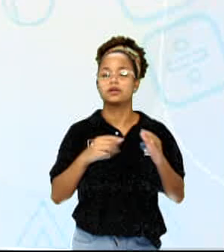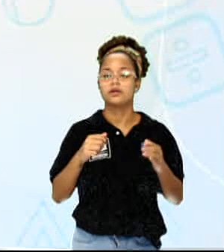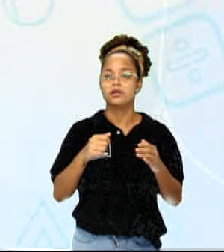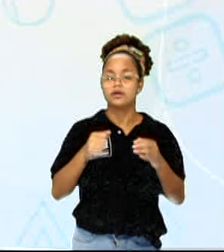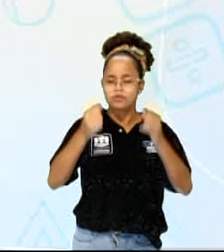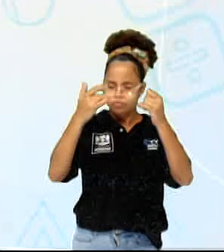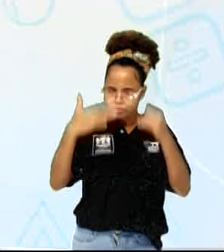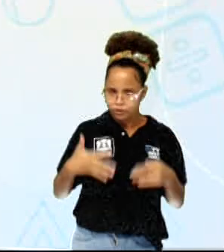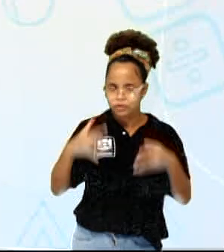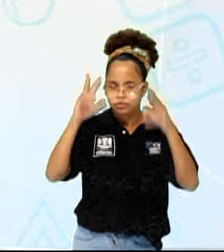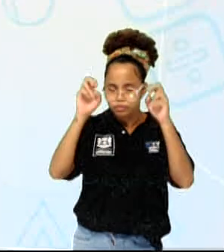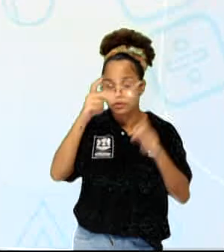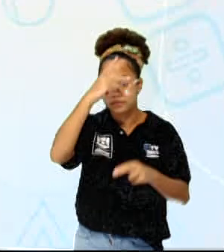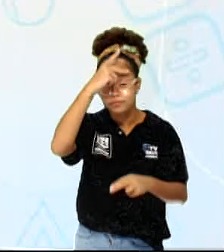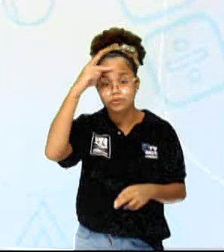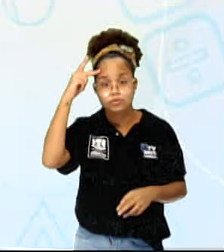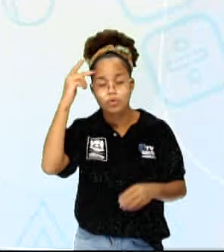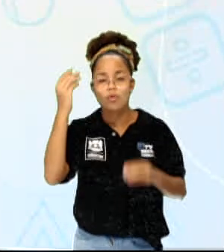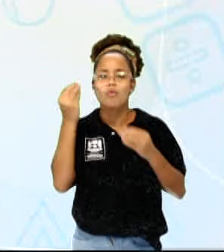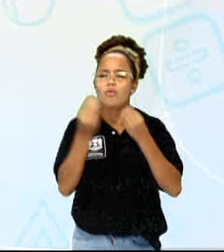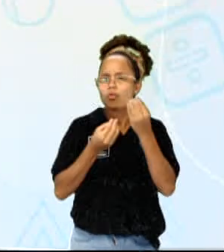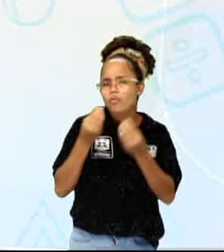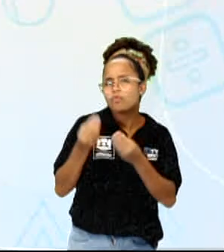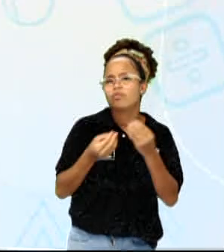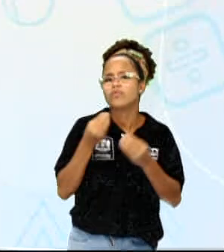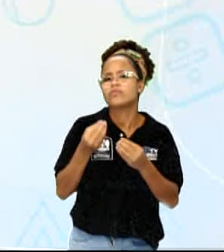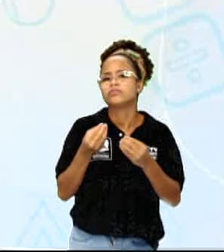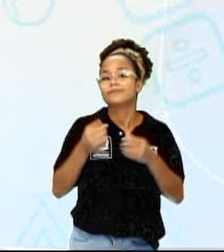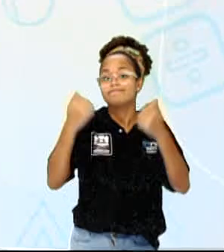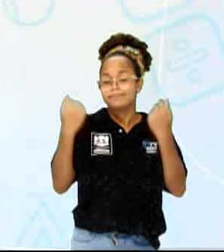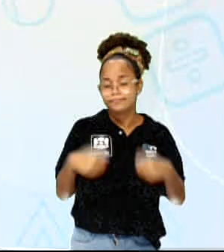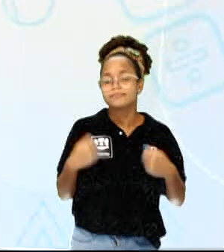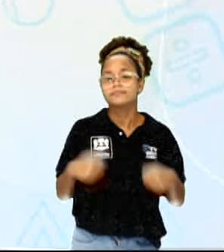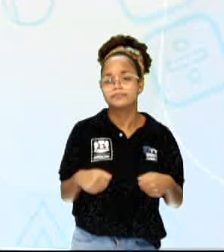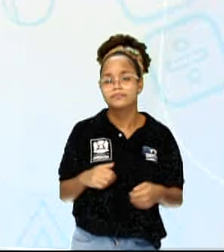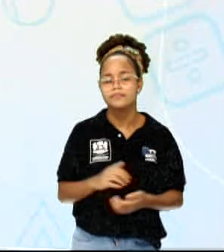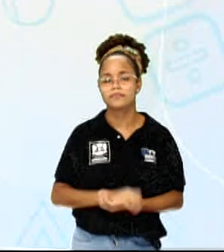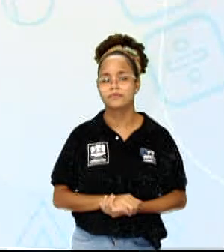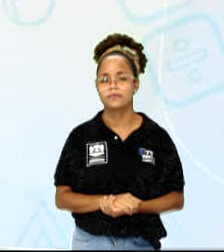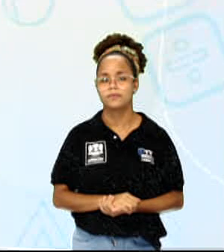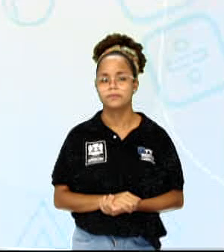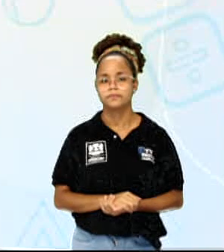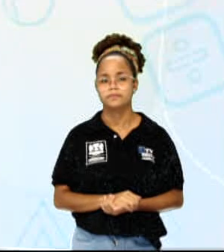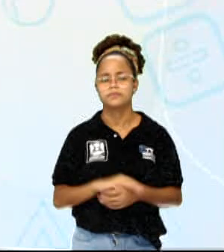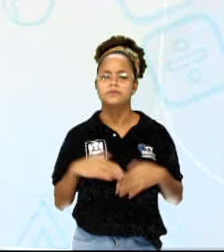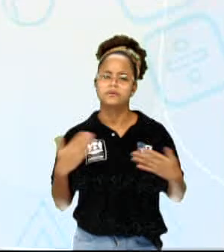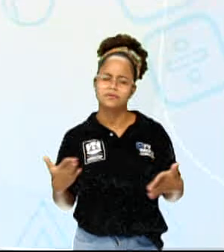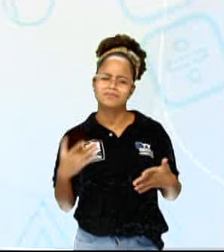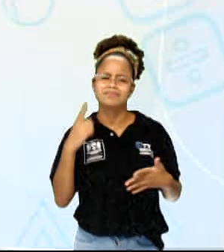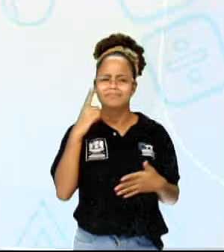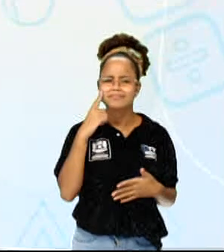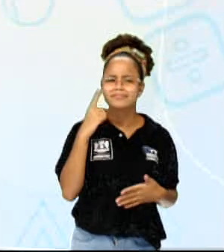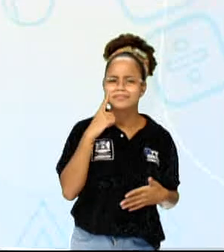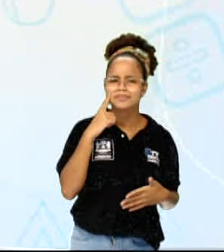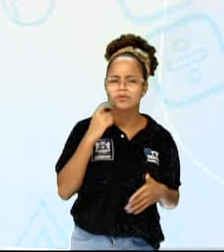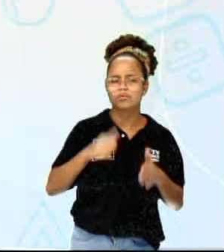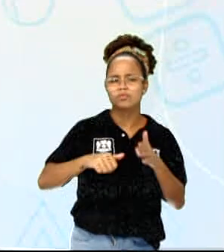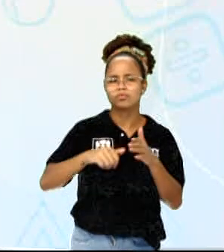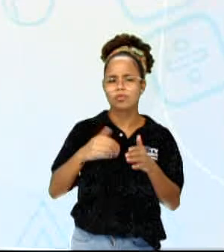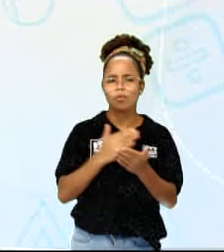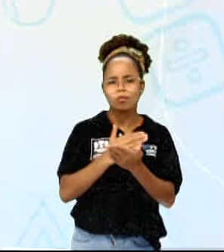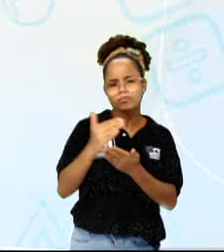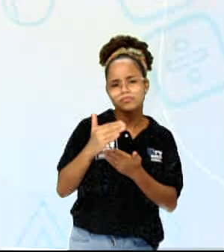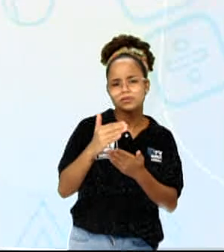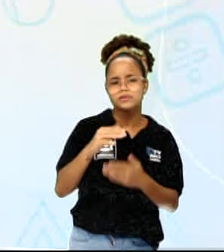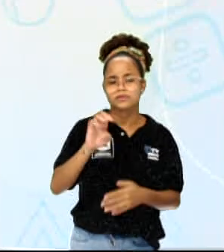as pessoas de acordo com as suas necessidades. Então, quando a gente observa aqui o princípio da equidade, a gente vê